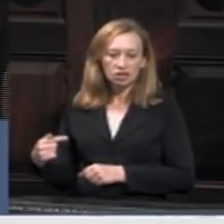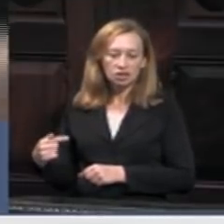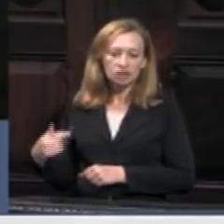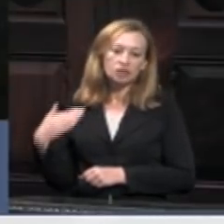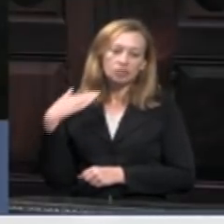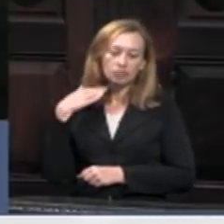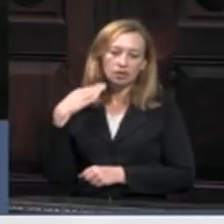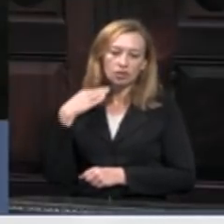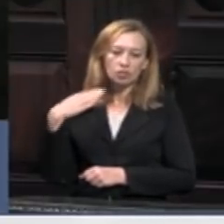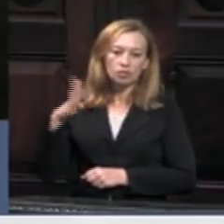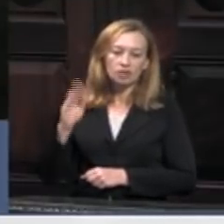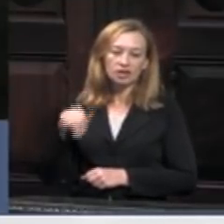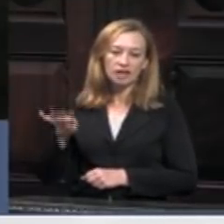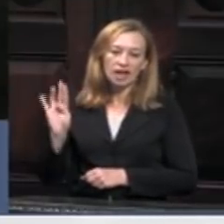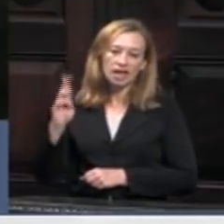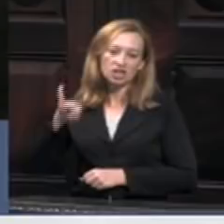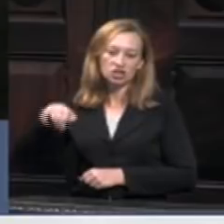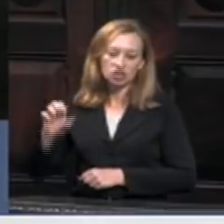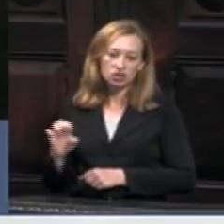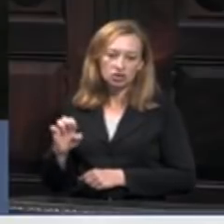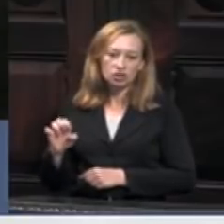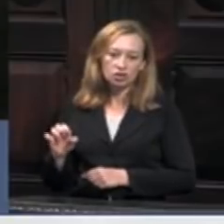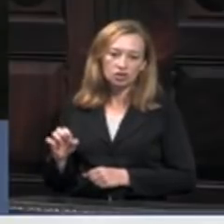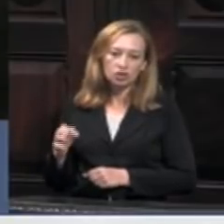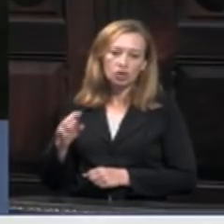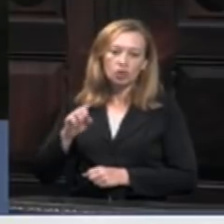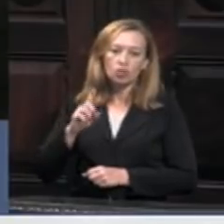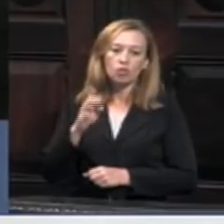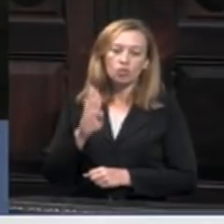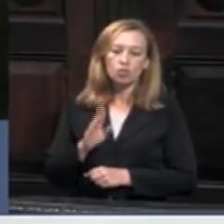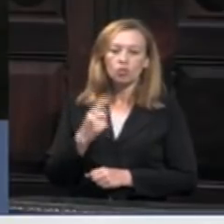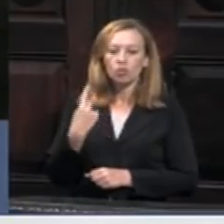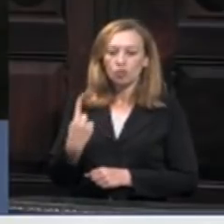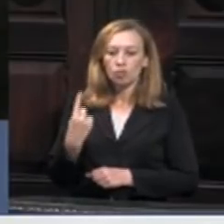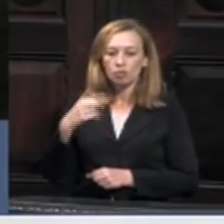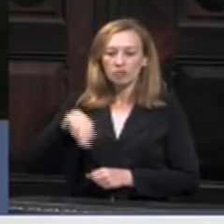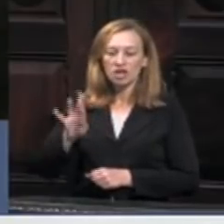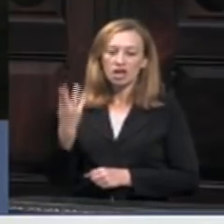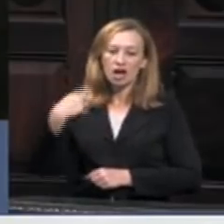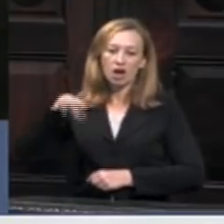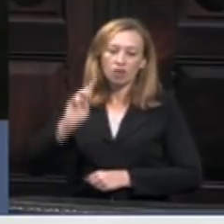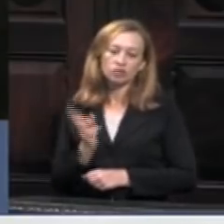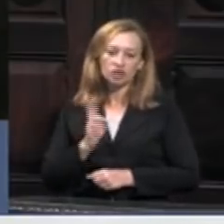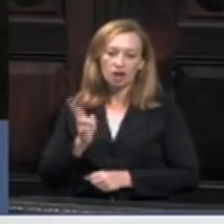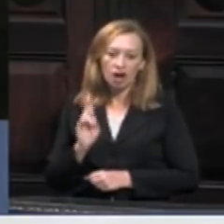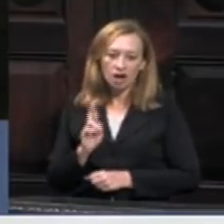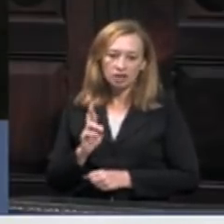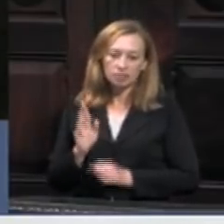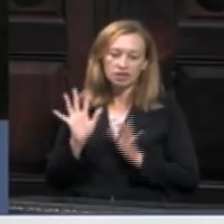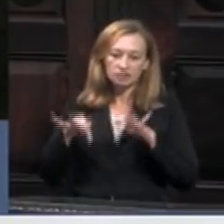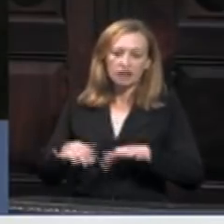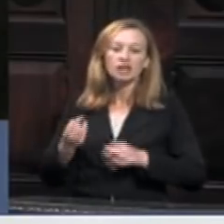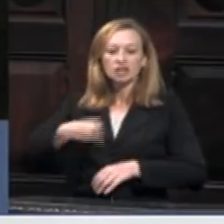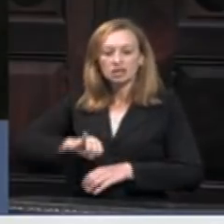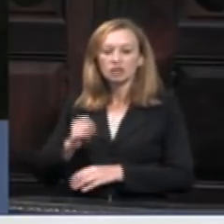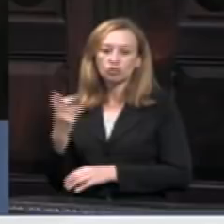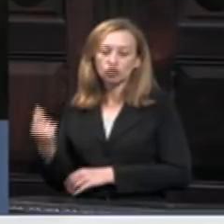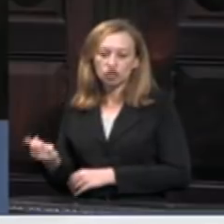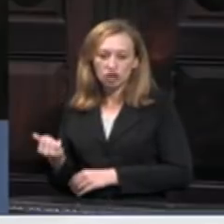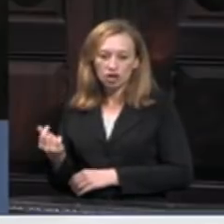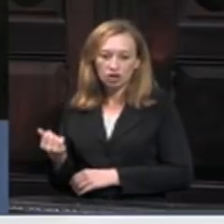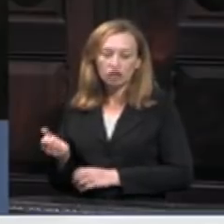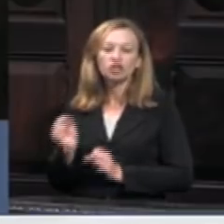Banerj colocou lá R$1 bilhão para esse fim. Se esse dinheiro tivesse